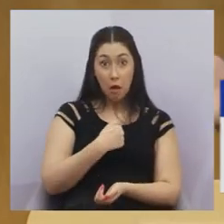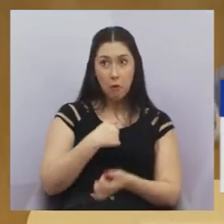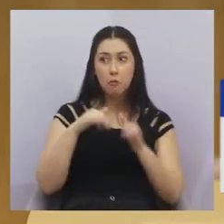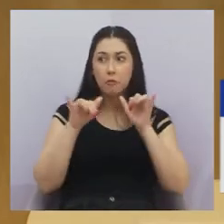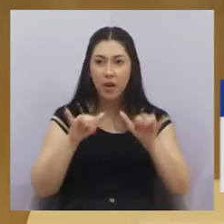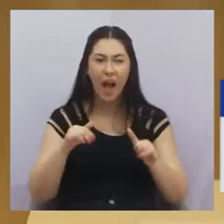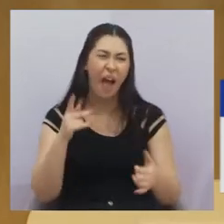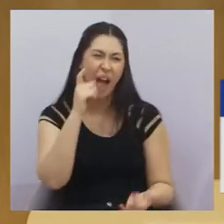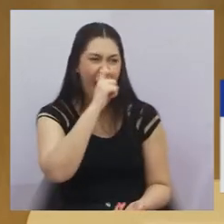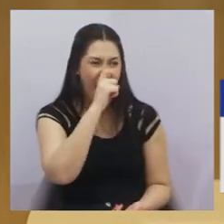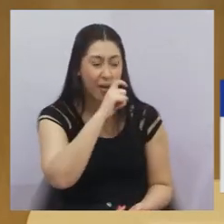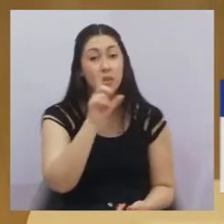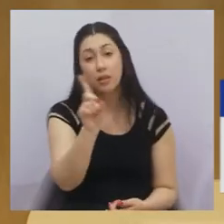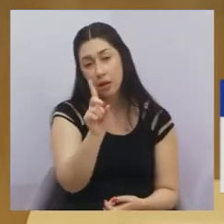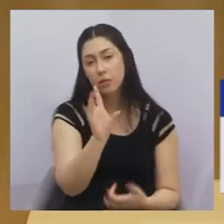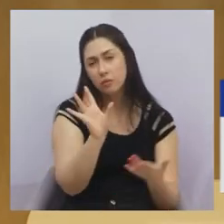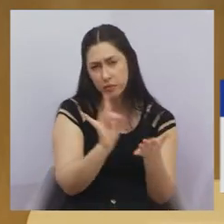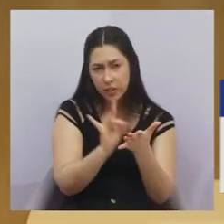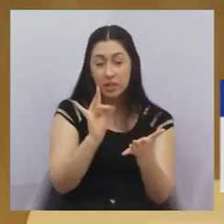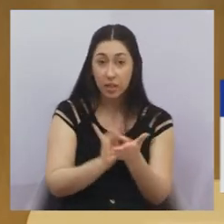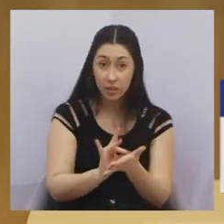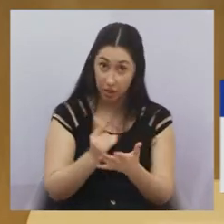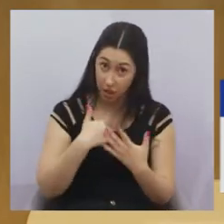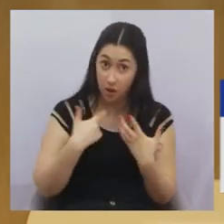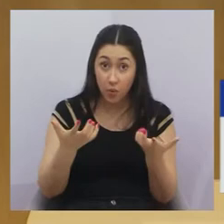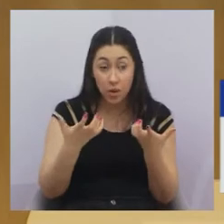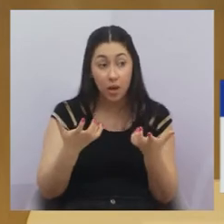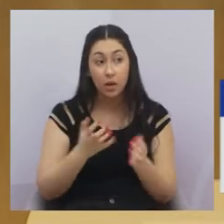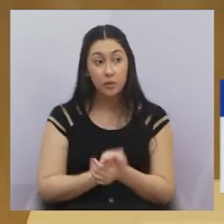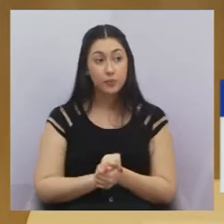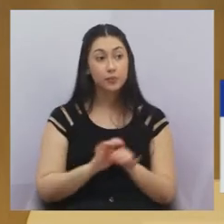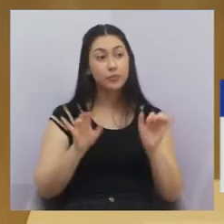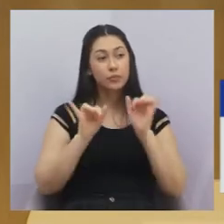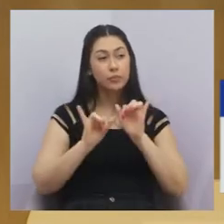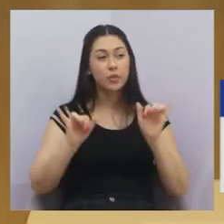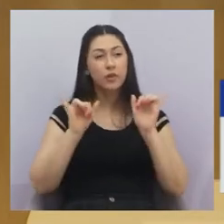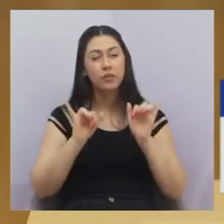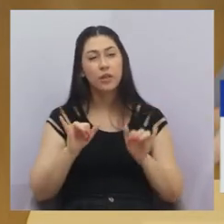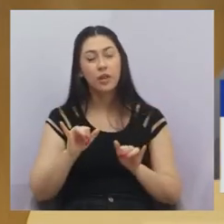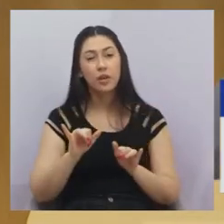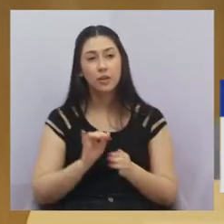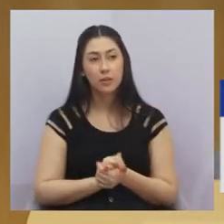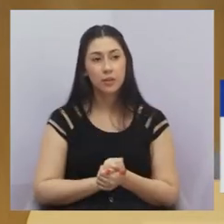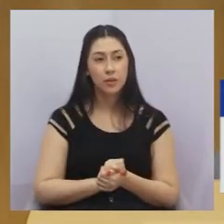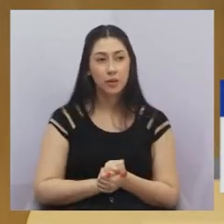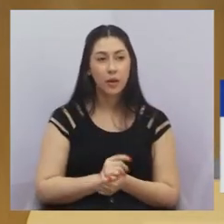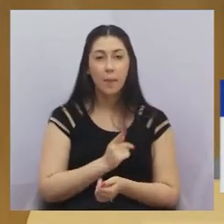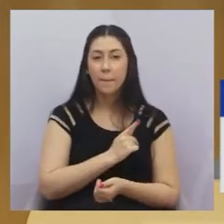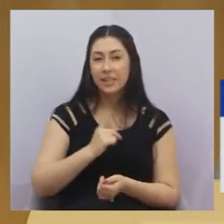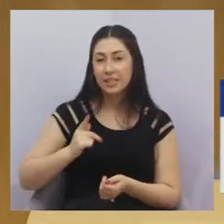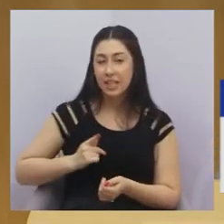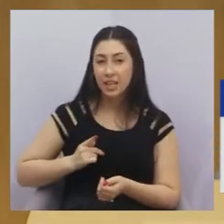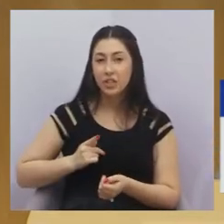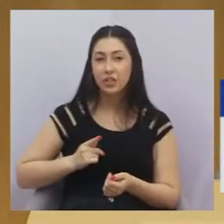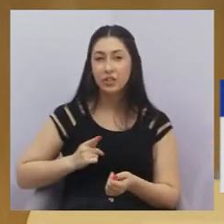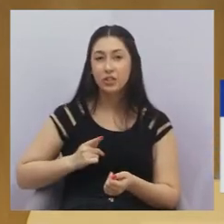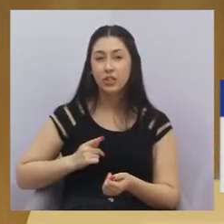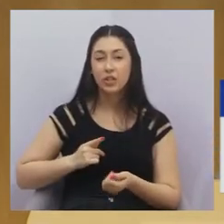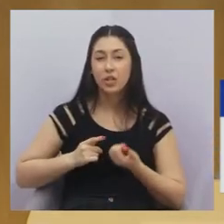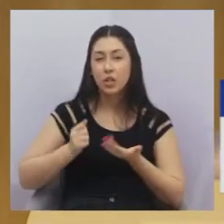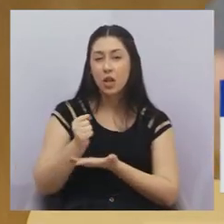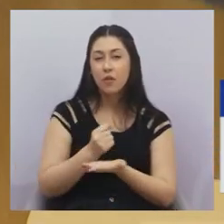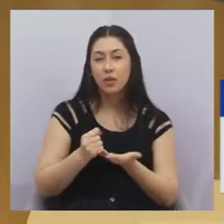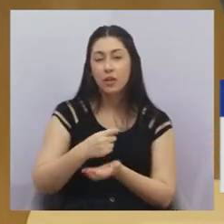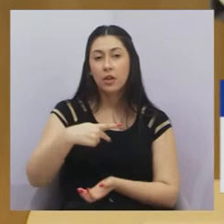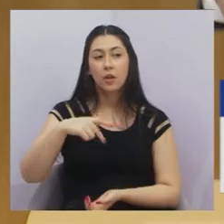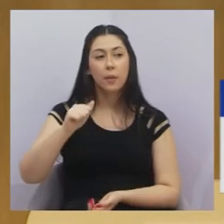não reconhecer esses dados. E aí eu quero aqui dizer ao presidente da Fundação Palmares, que foi nomeado pelo atual